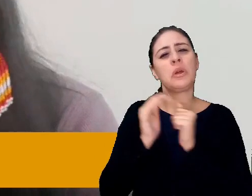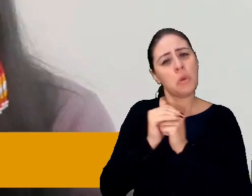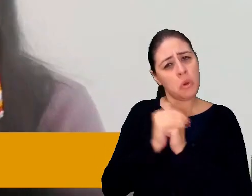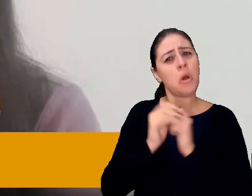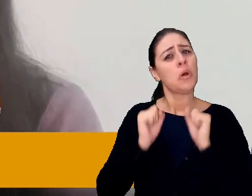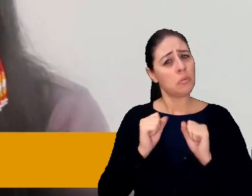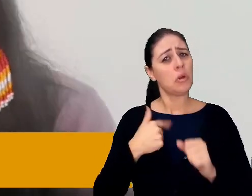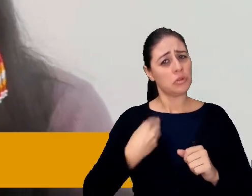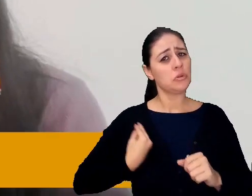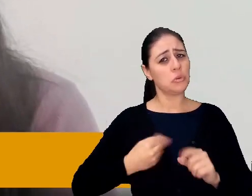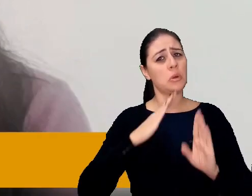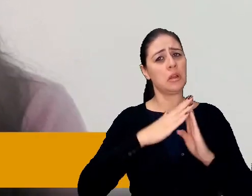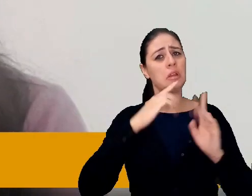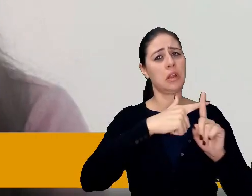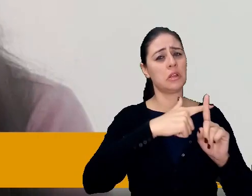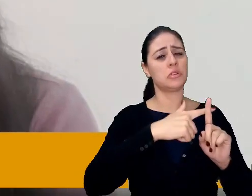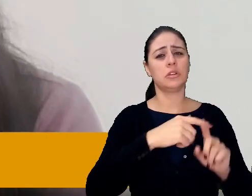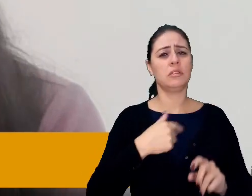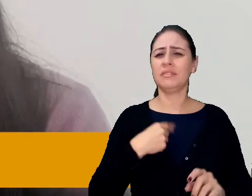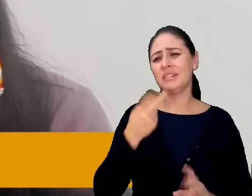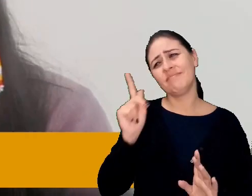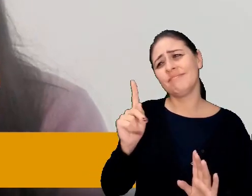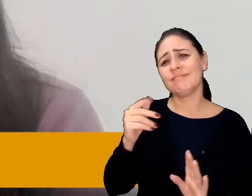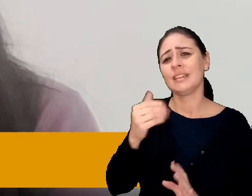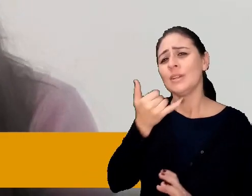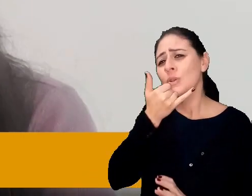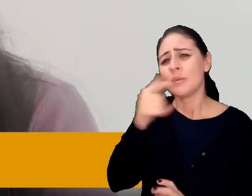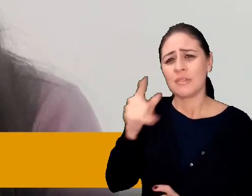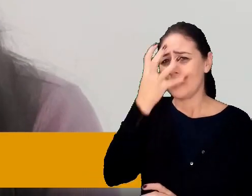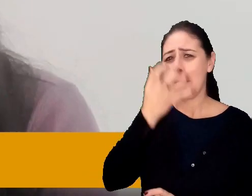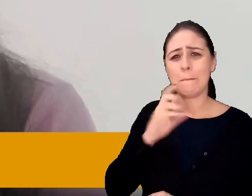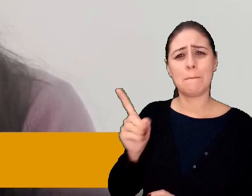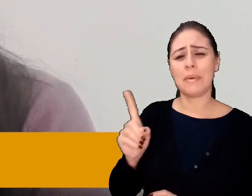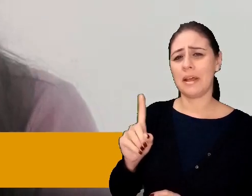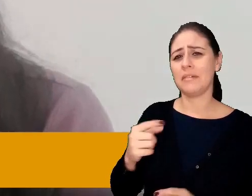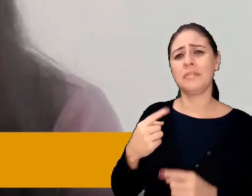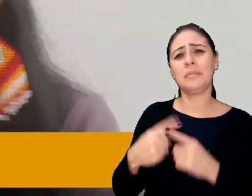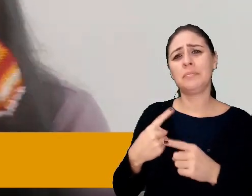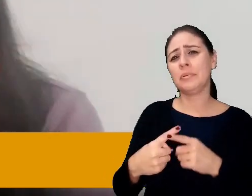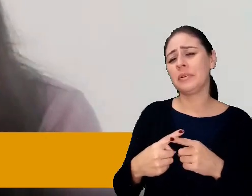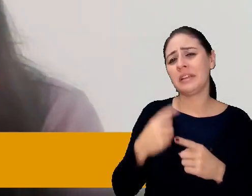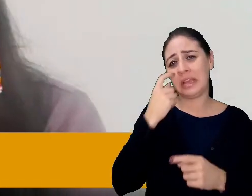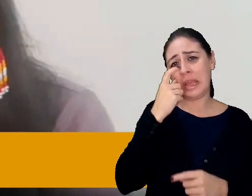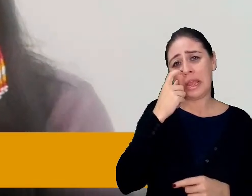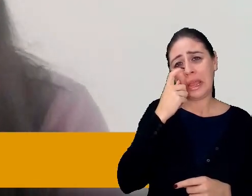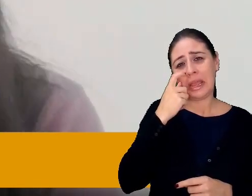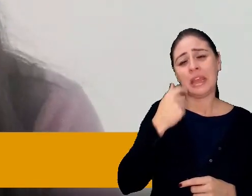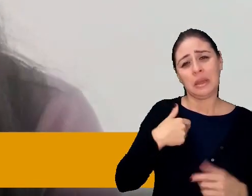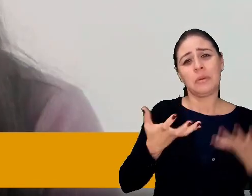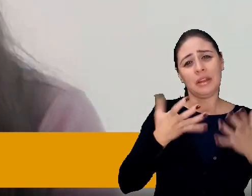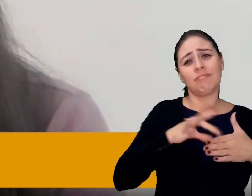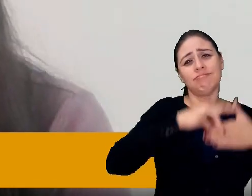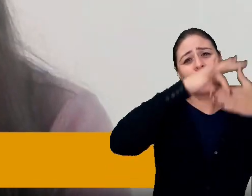fica braba comigo, não fica chateada comigo, mas é que eu queria falar com a cuiã mesmo, falei para ela. Tem que procurar, ela tá numa barraca aí